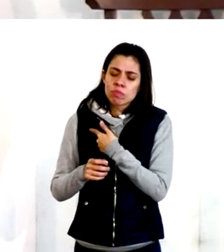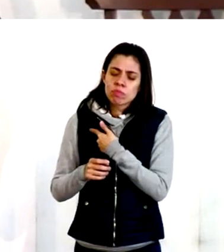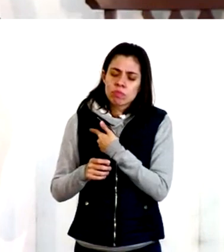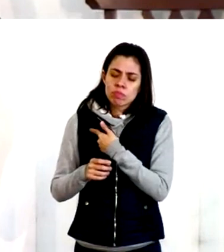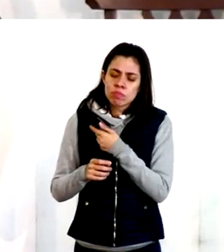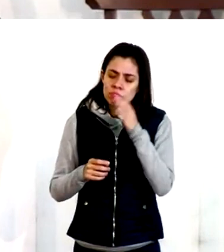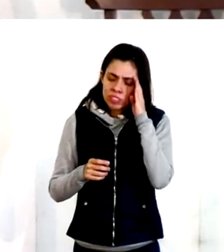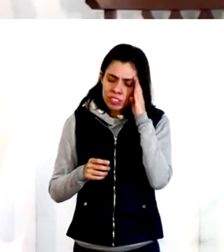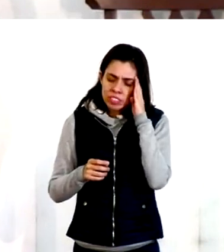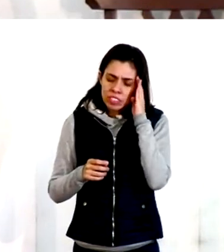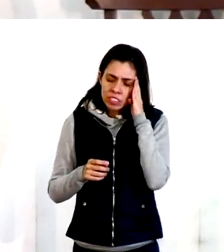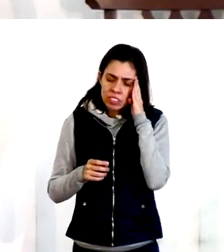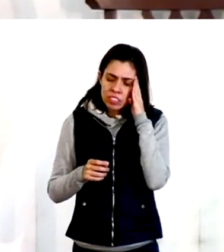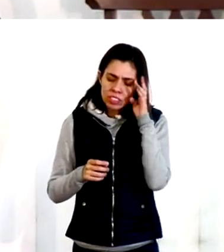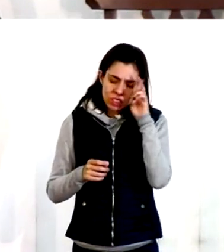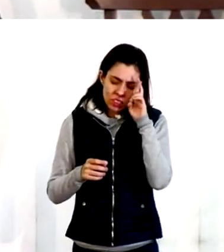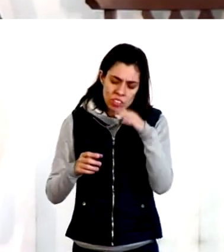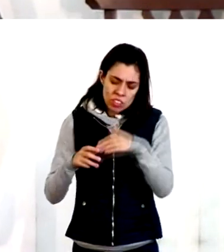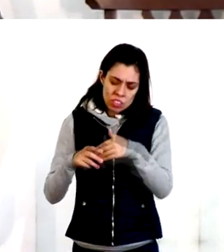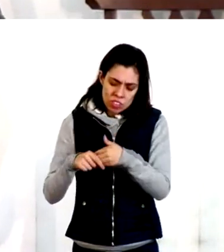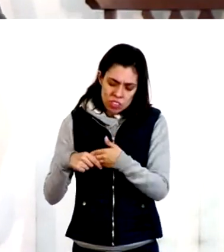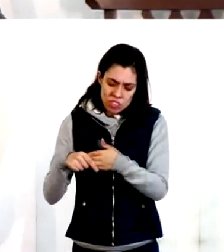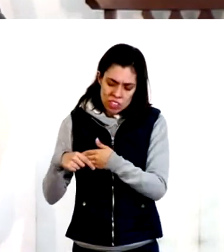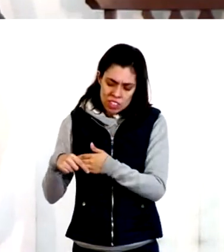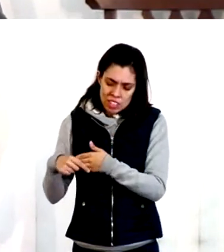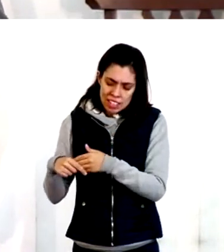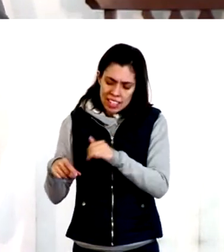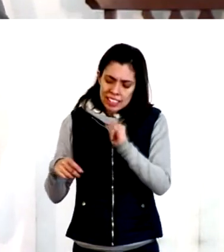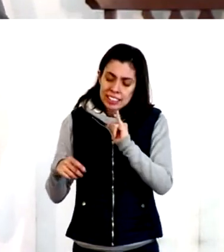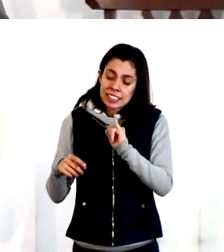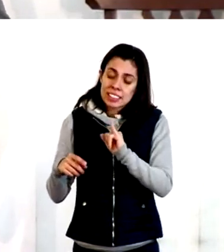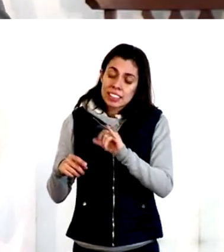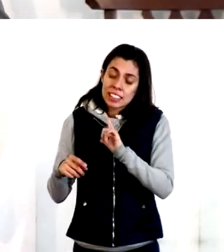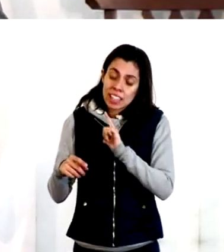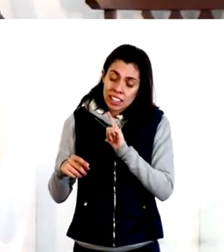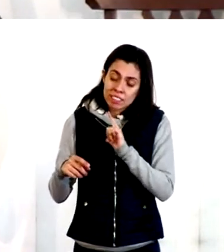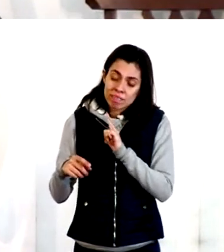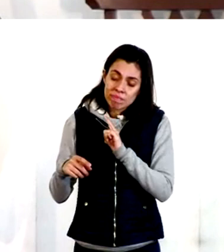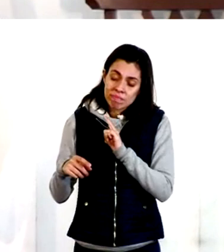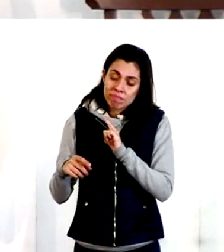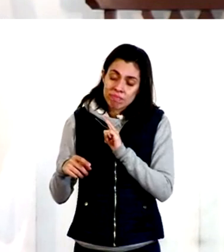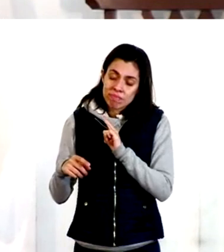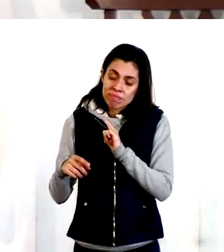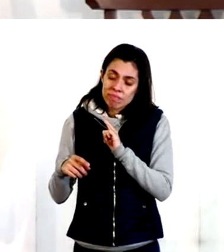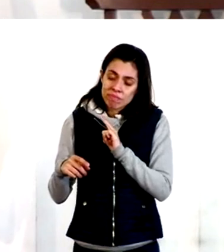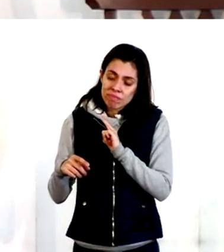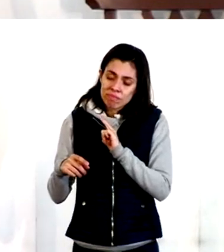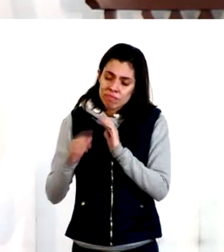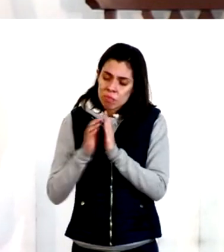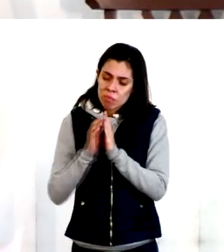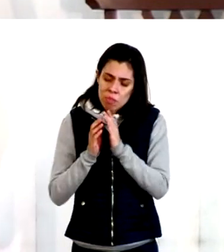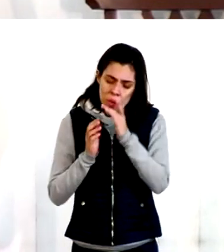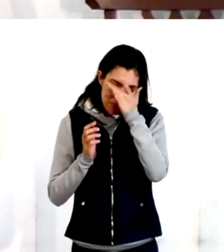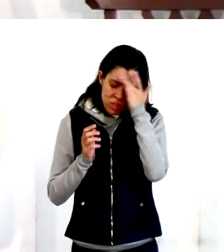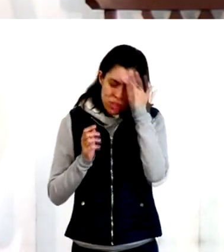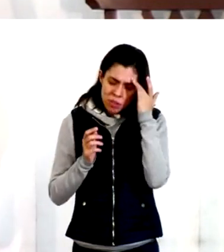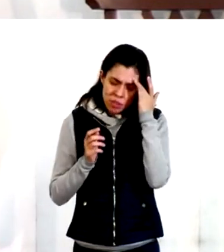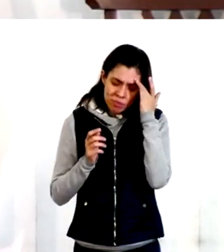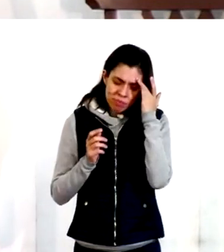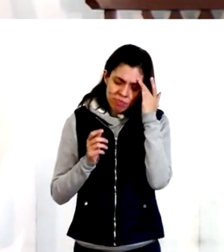nos chama e é a que nos guia. Senhor, se houver alguém entre nós que nesse momento se encontra nesse